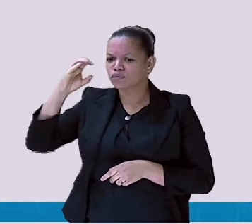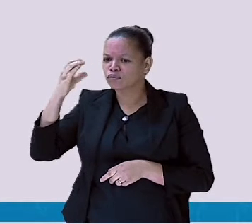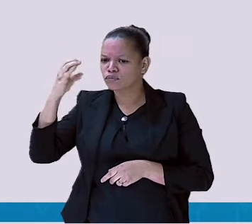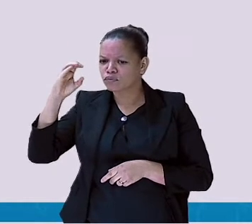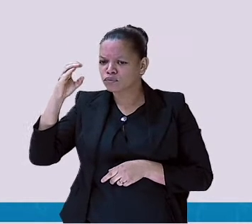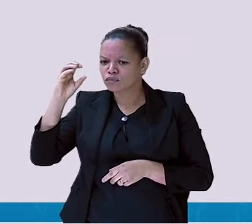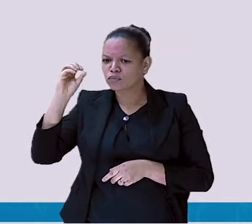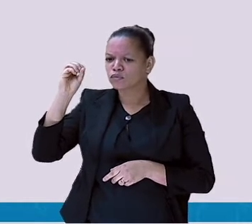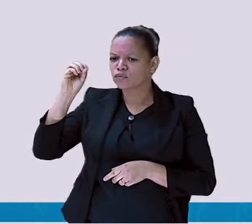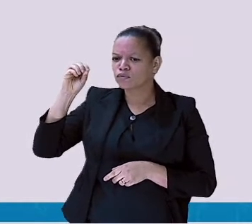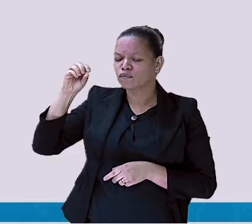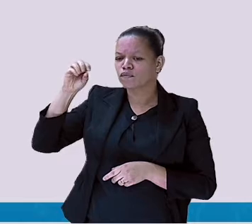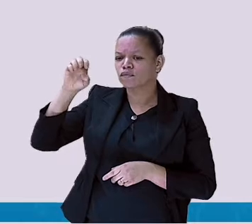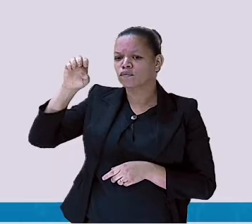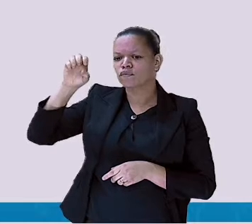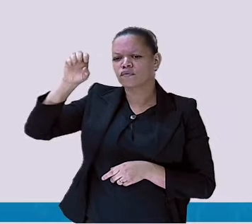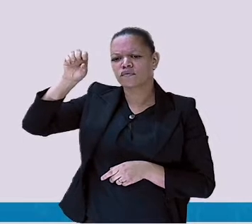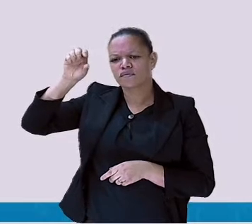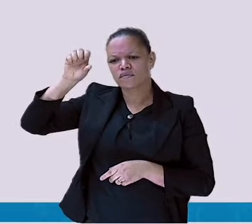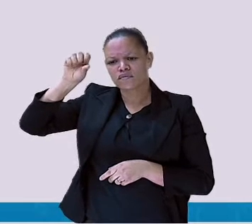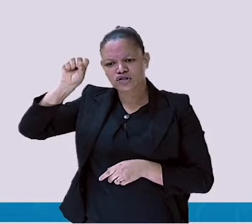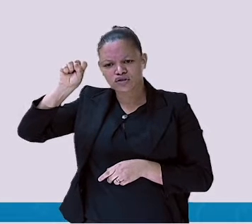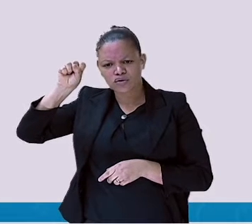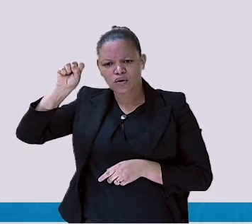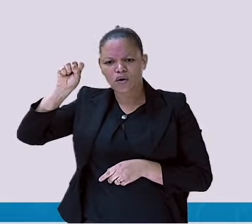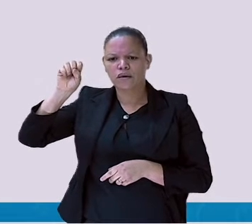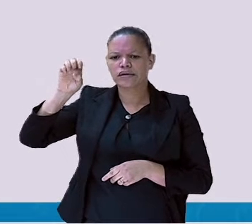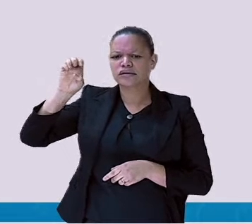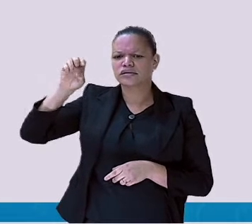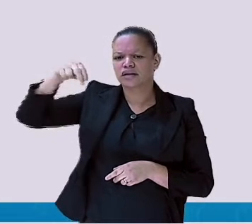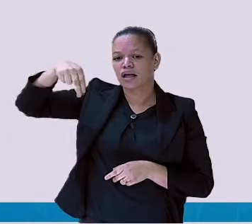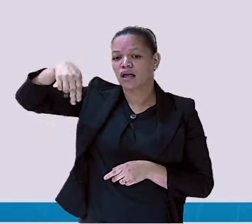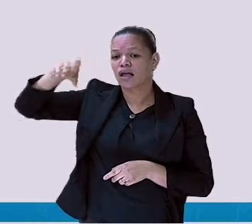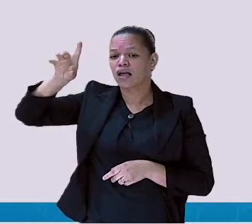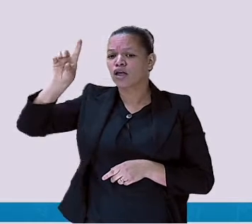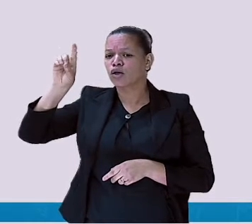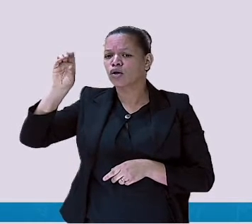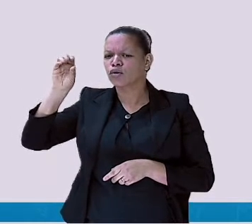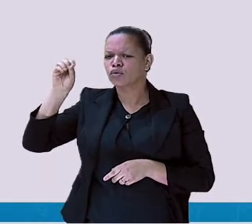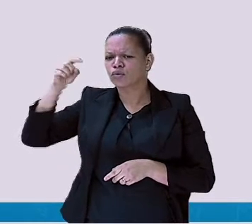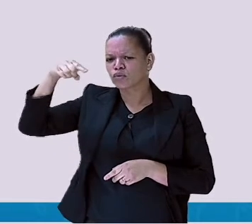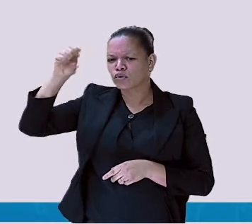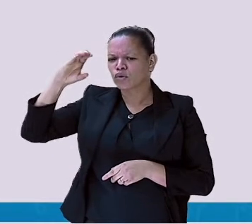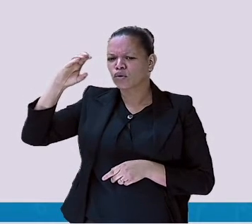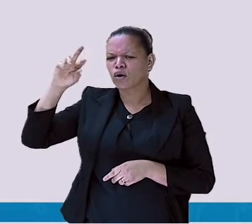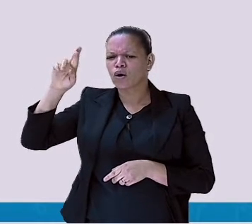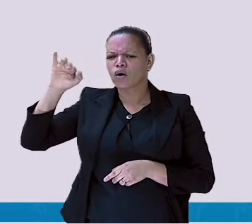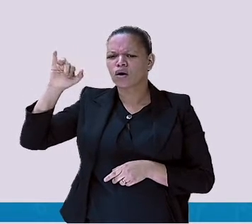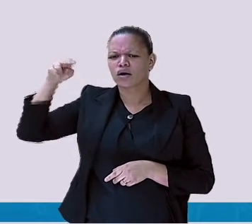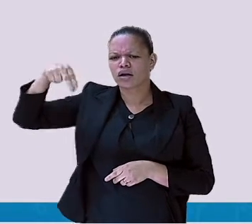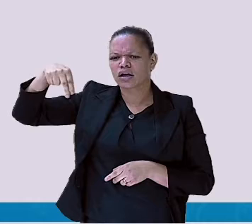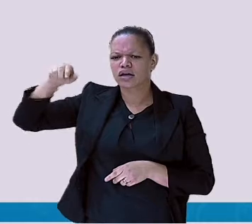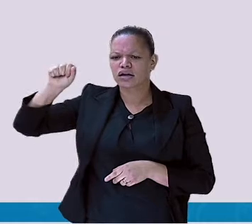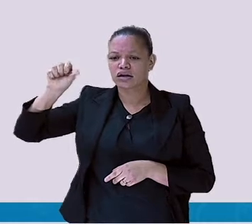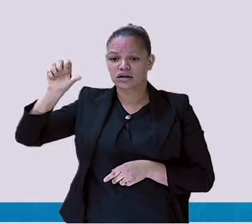tem também o desequilíbrio alimentar, que no caso, uma má alimentação.